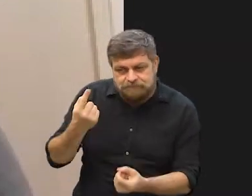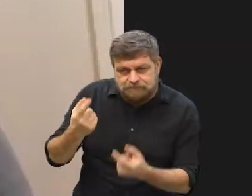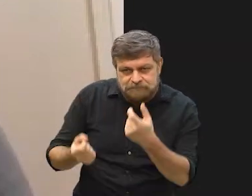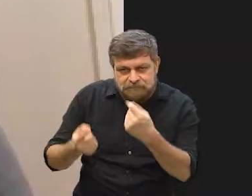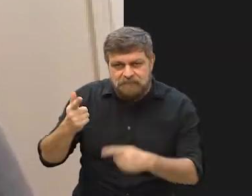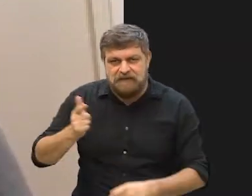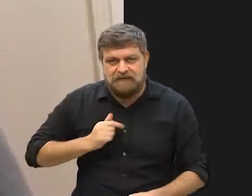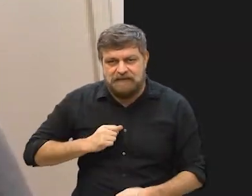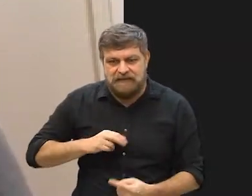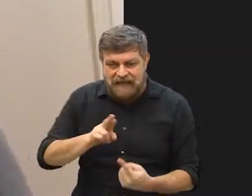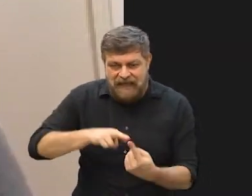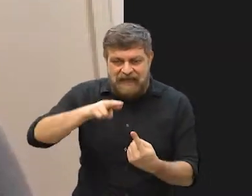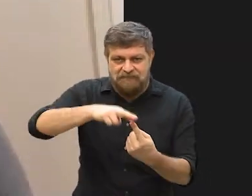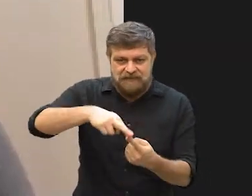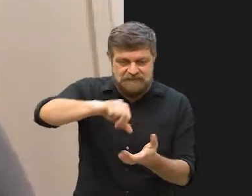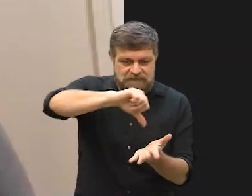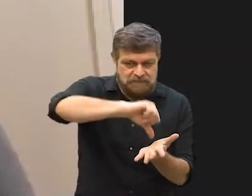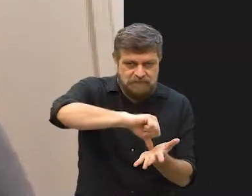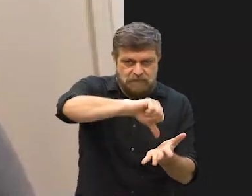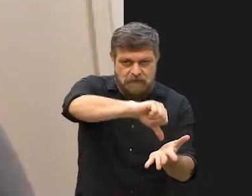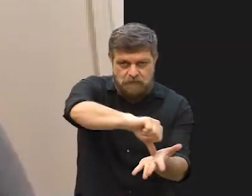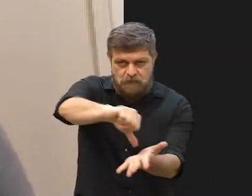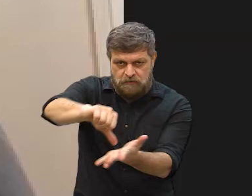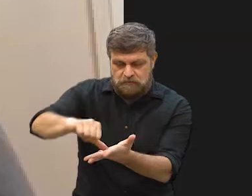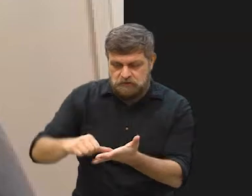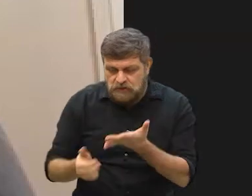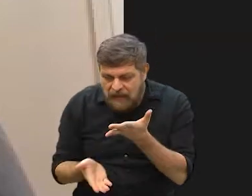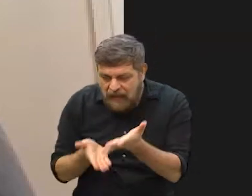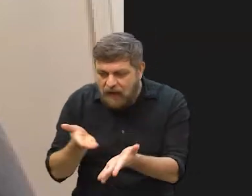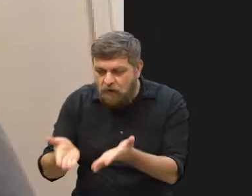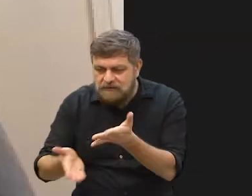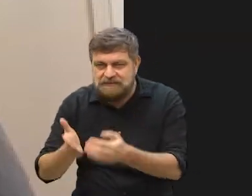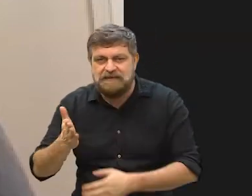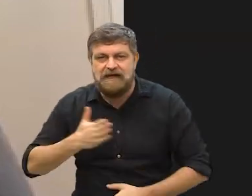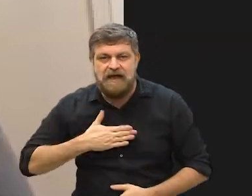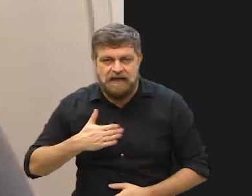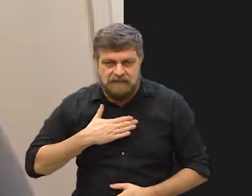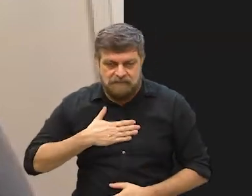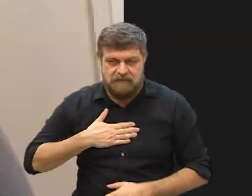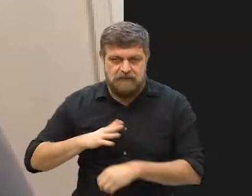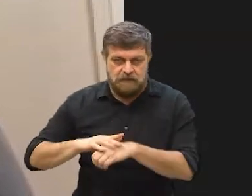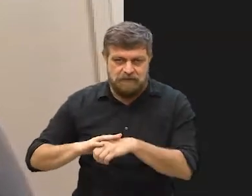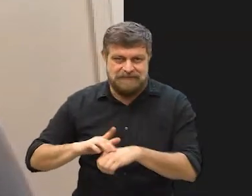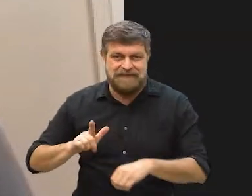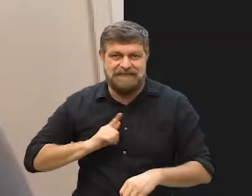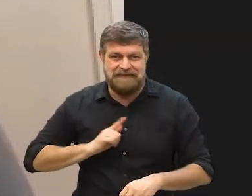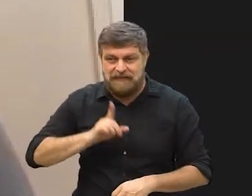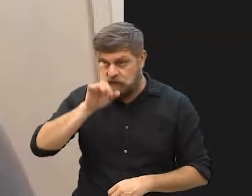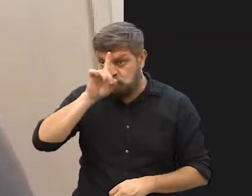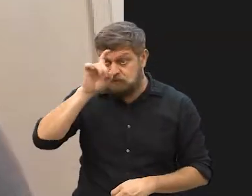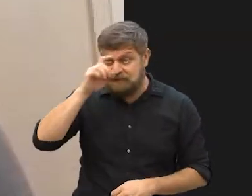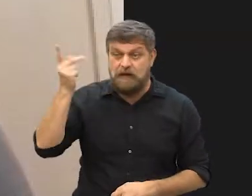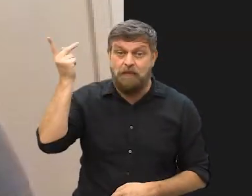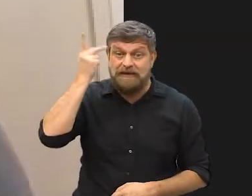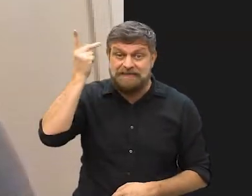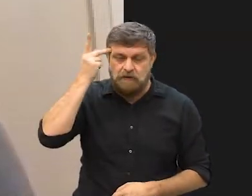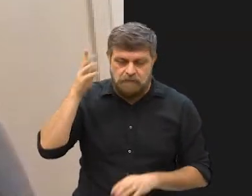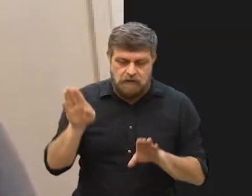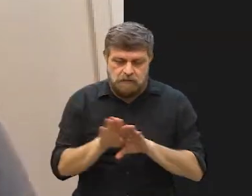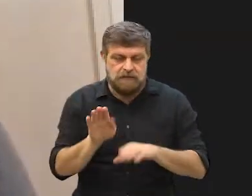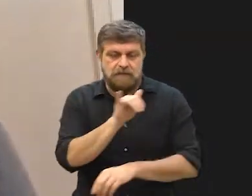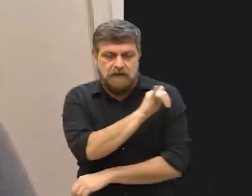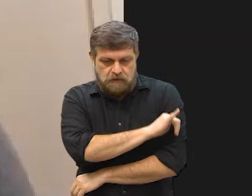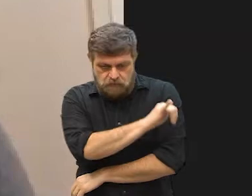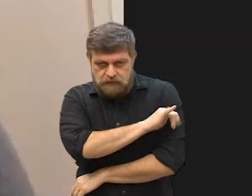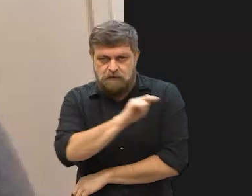pontos de referência de acompanhamento da osteogênese, como em São Paulo, no HC tem, no Rio de Janeiro tem. Então,